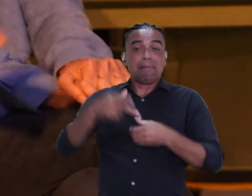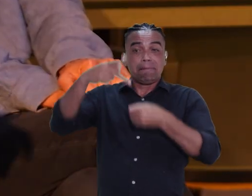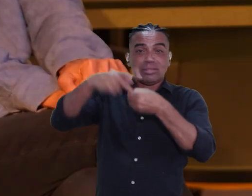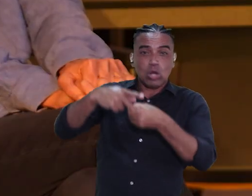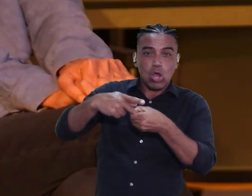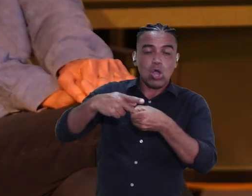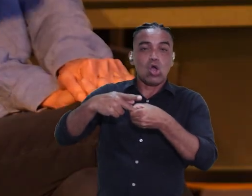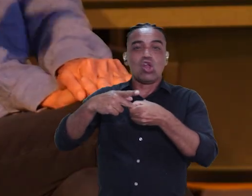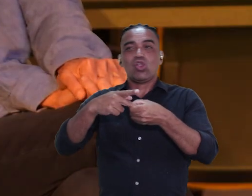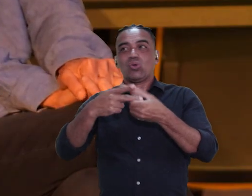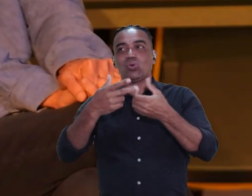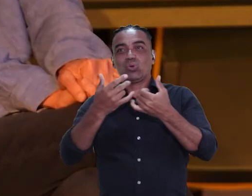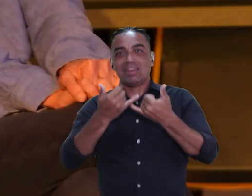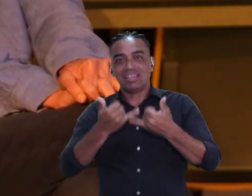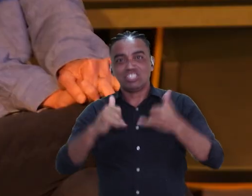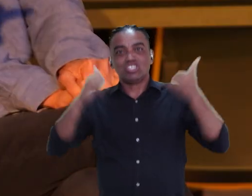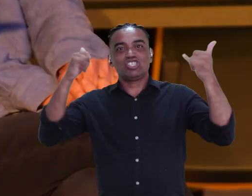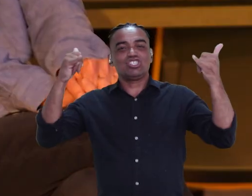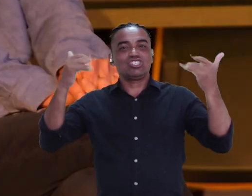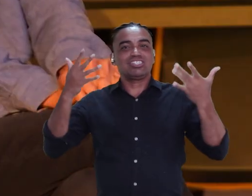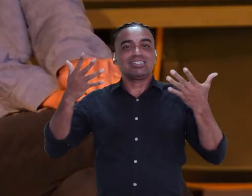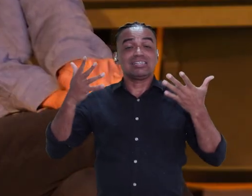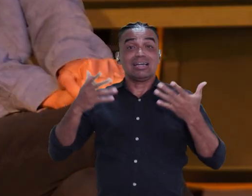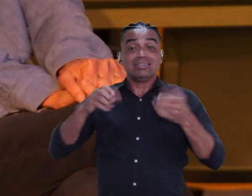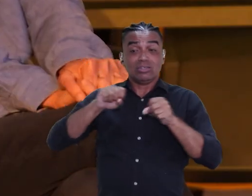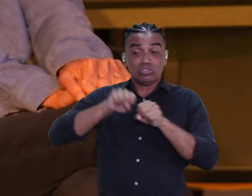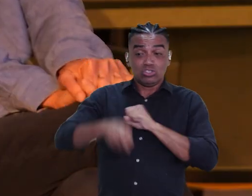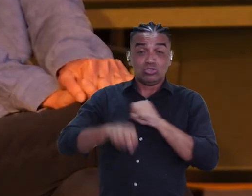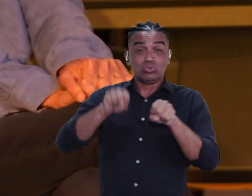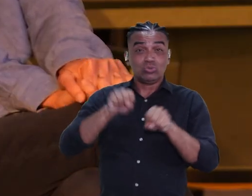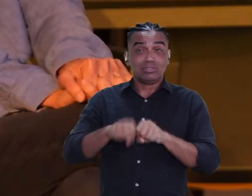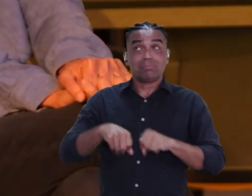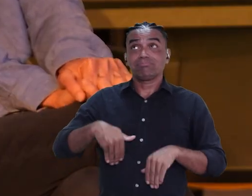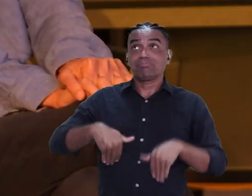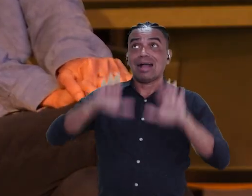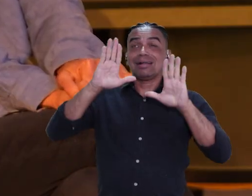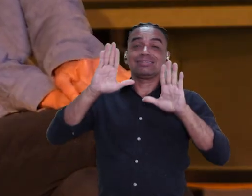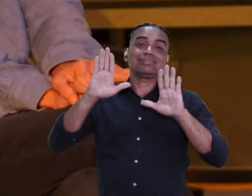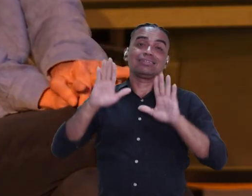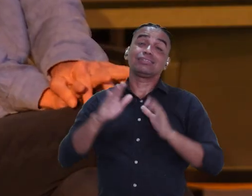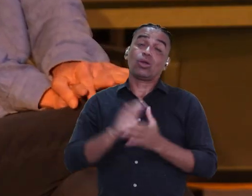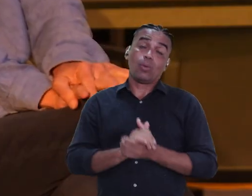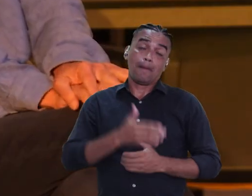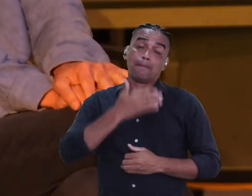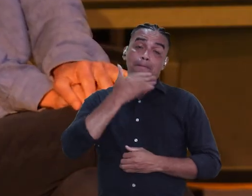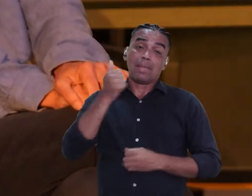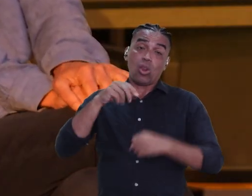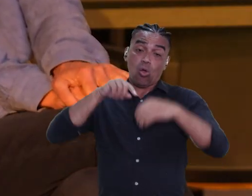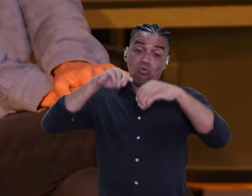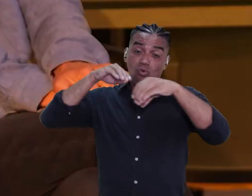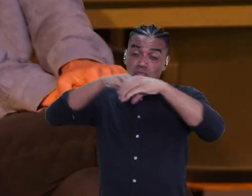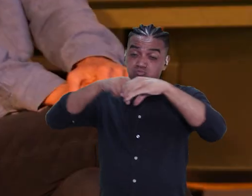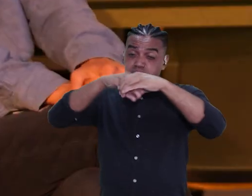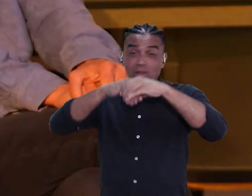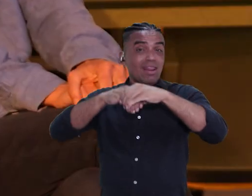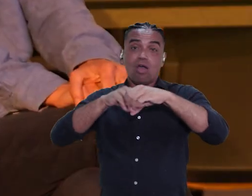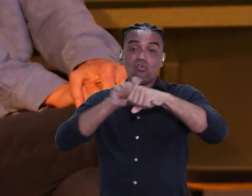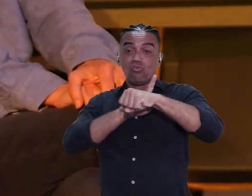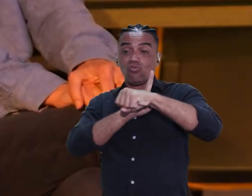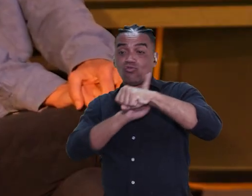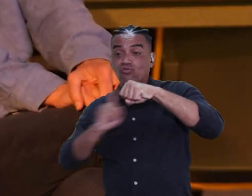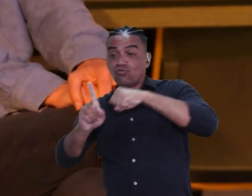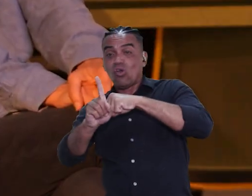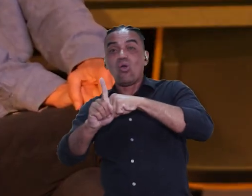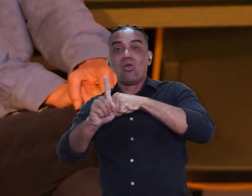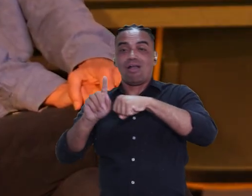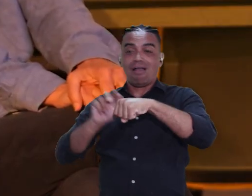petróleo, energia, mais destruição. Então, eventualmente, é melhor contornar essa pedra, subir, descer e